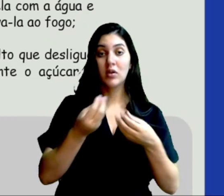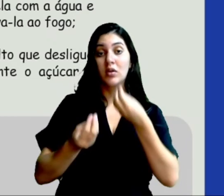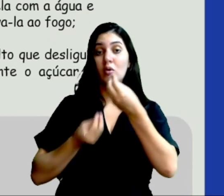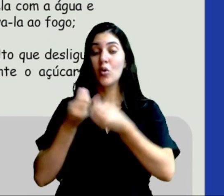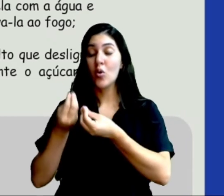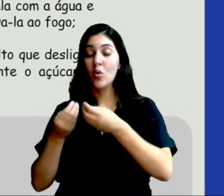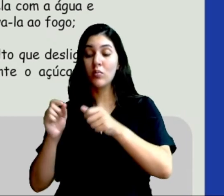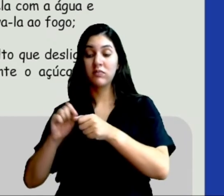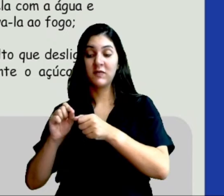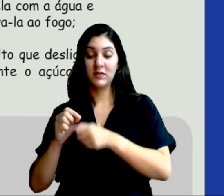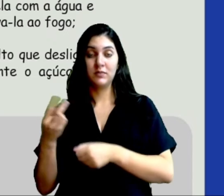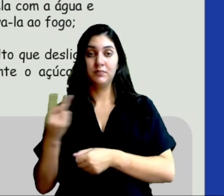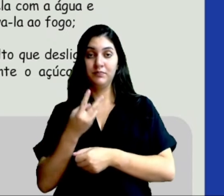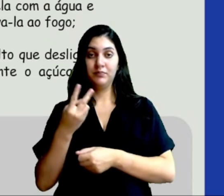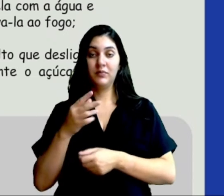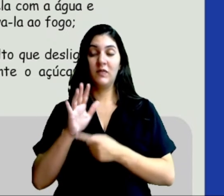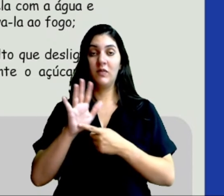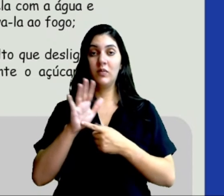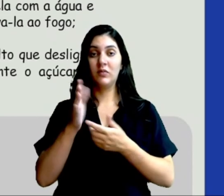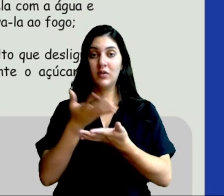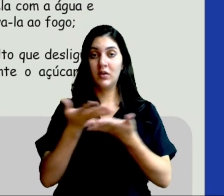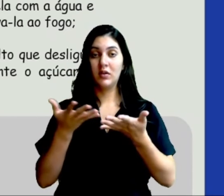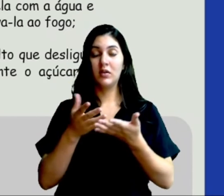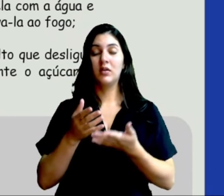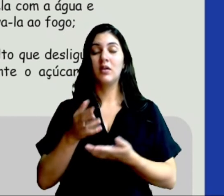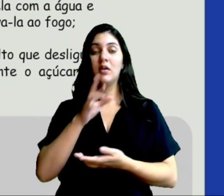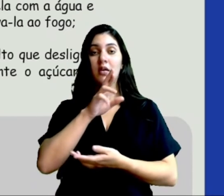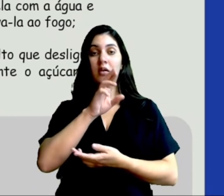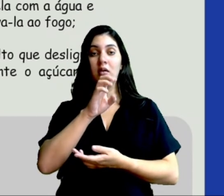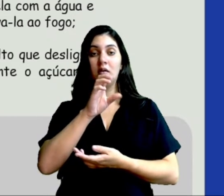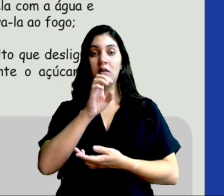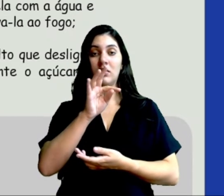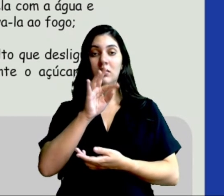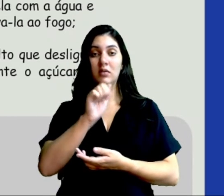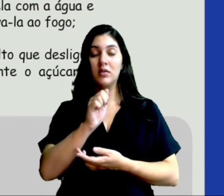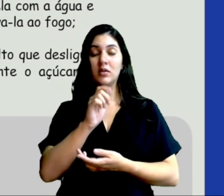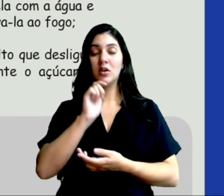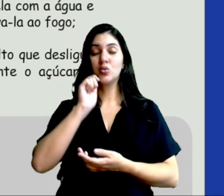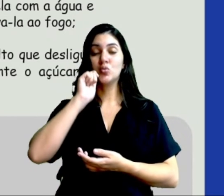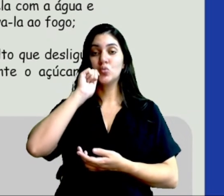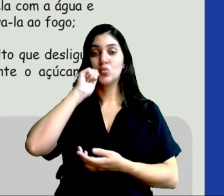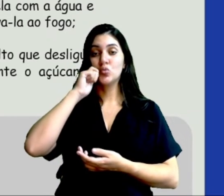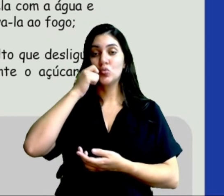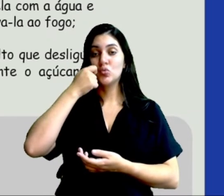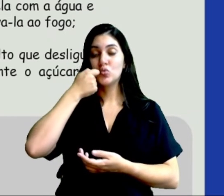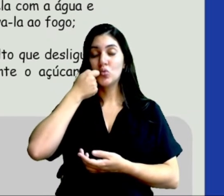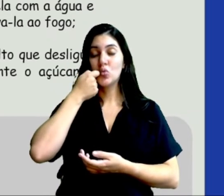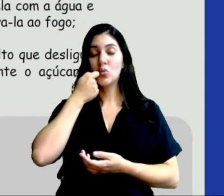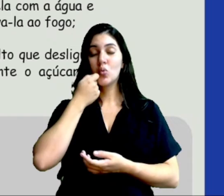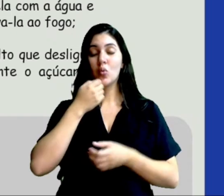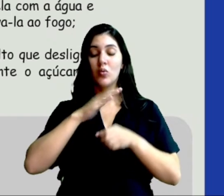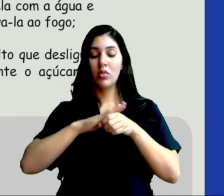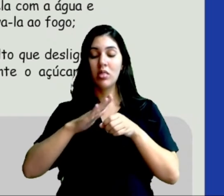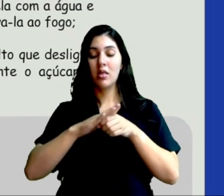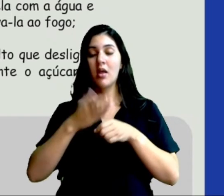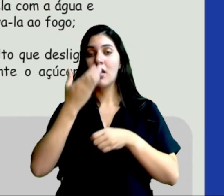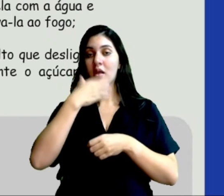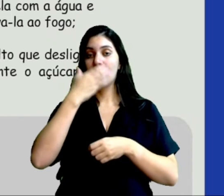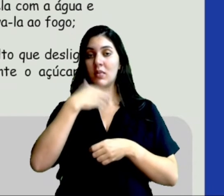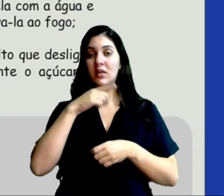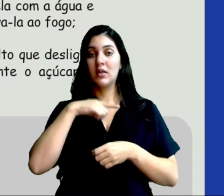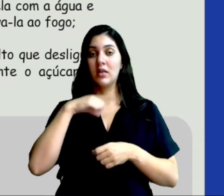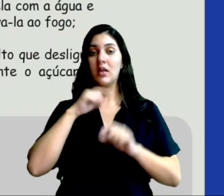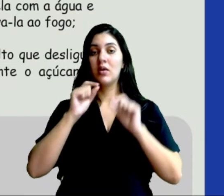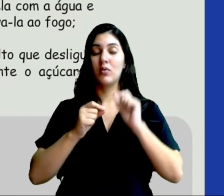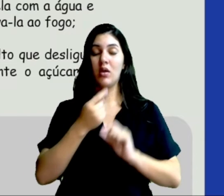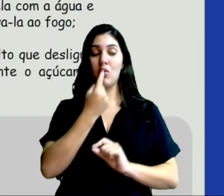preparo. Então, eu trouxe aqui uma receita: suco de casca de maçã, onde temos como ingredientes 1